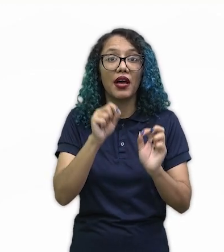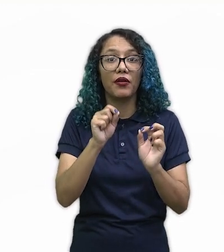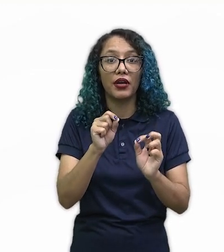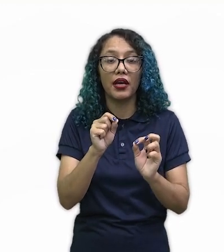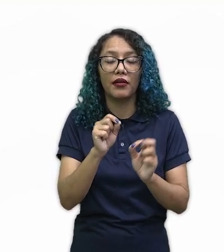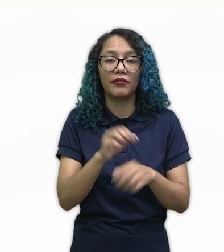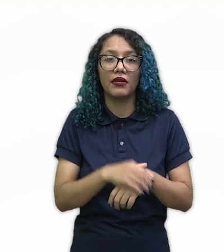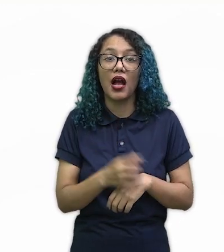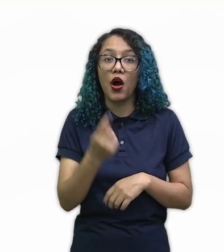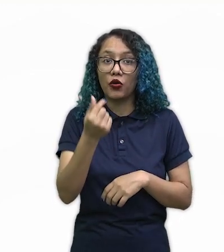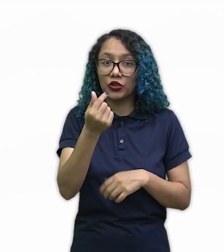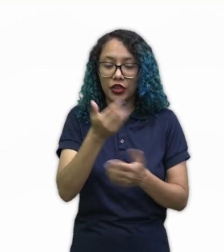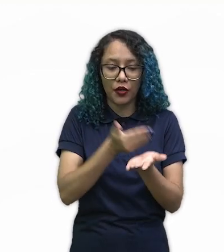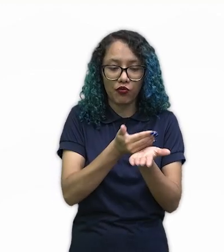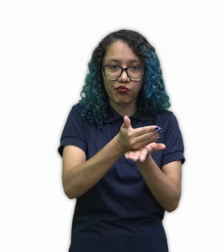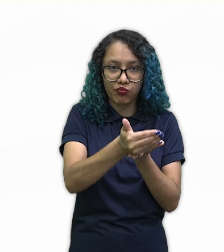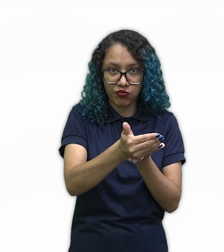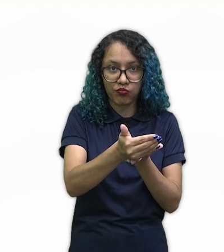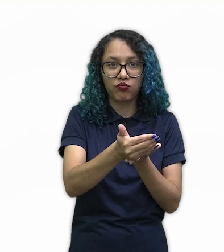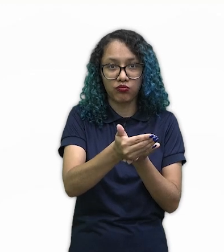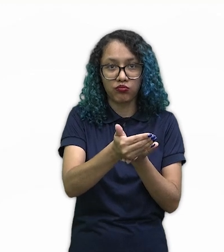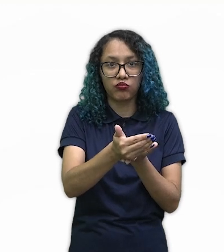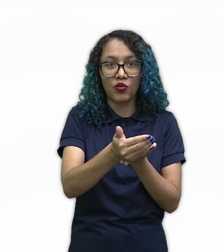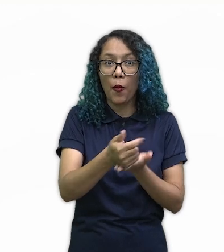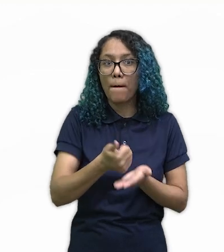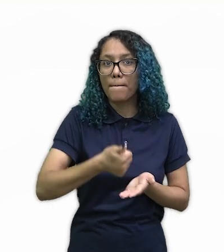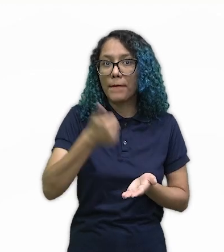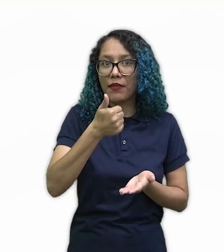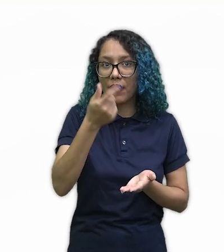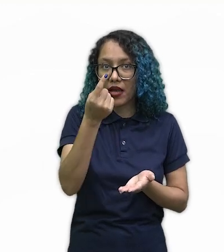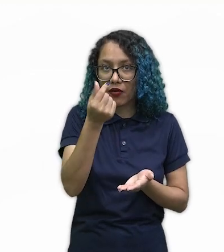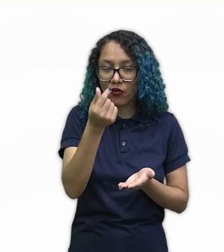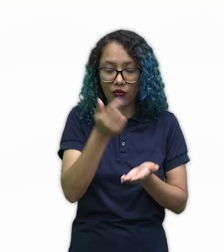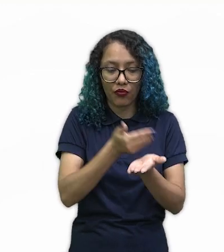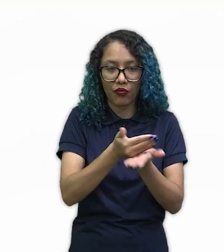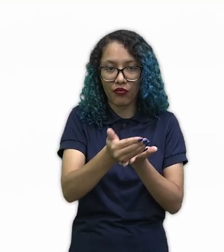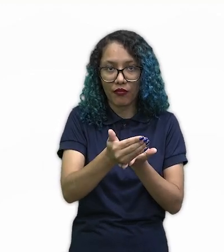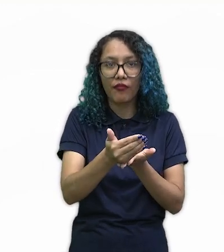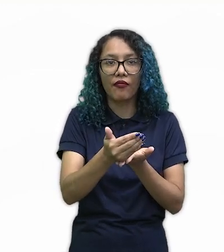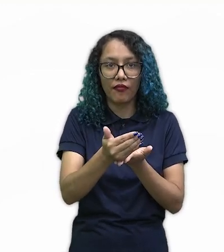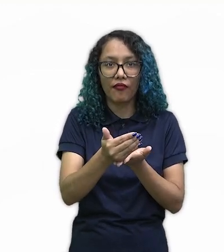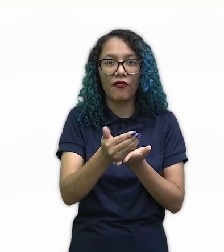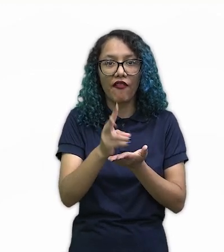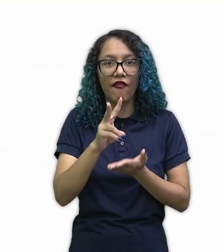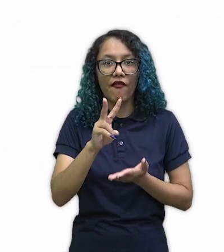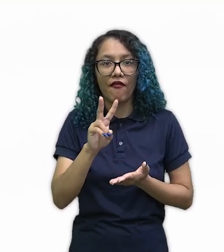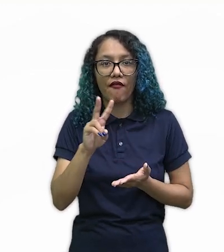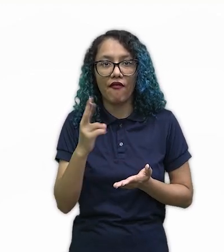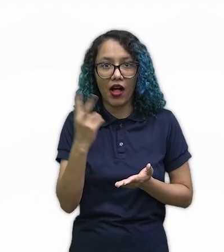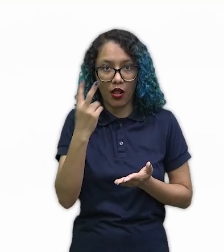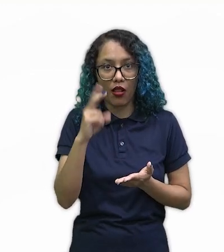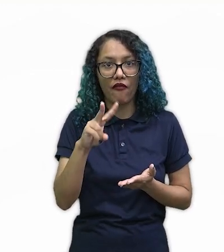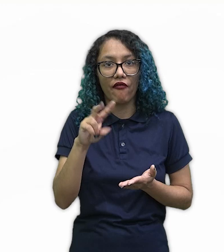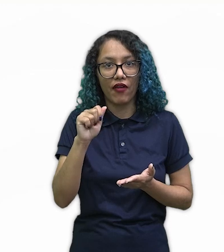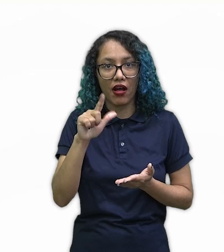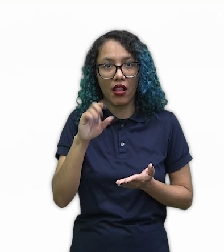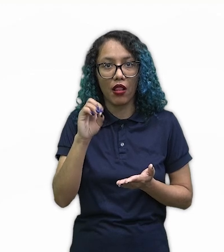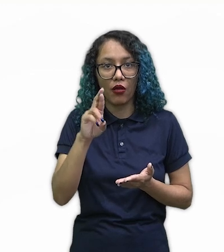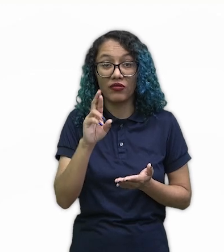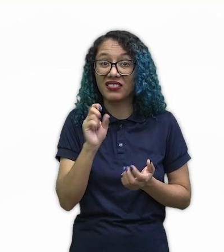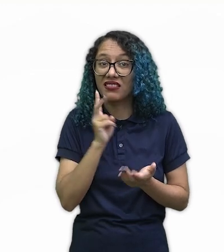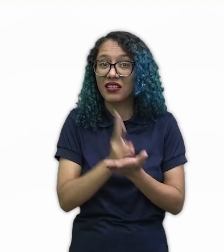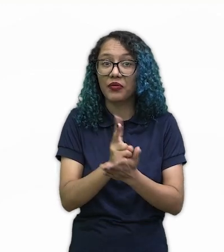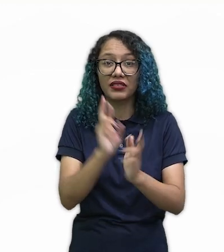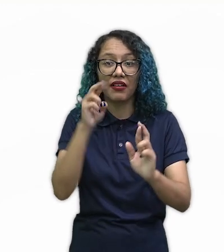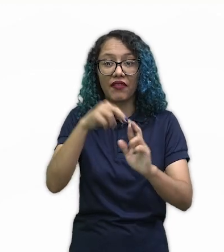capital inicial. Ou seja, sempre vai ser cobrado em relação aos R$500. Então,